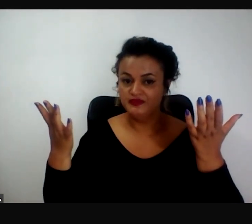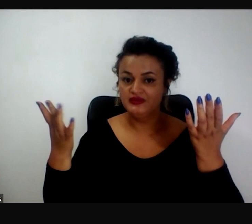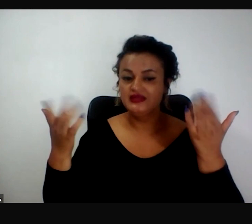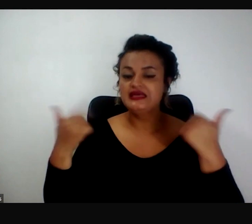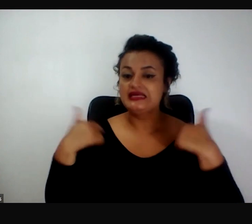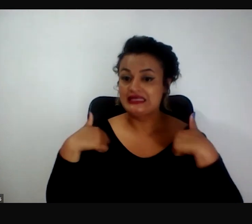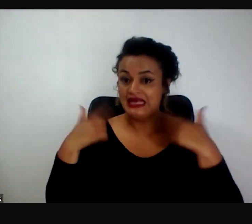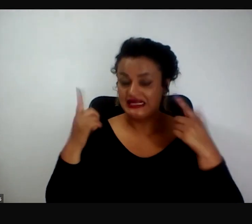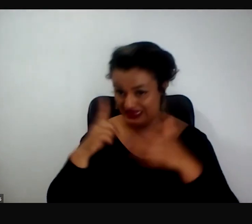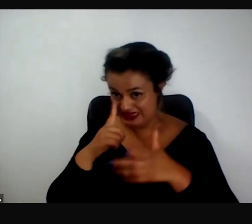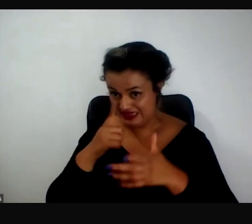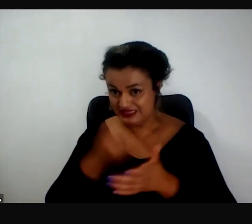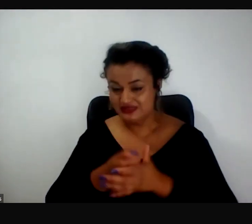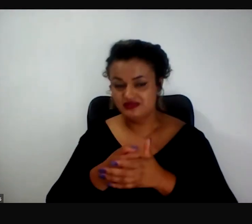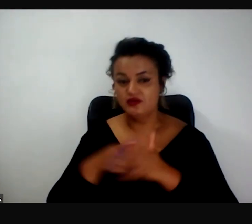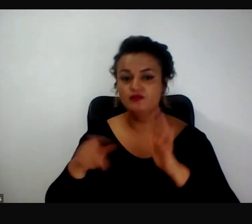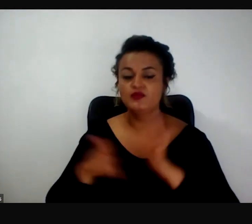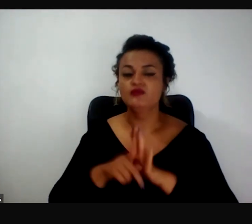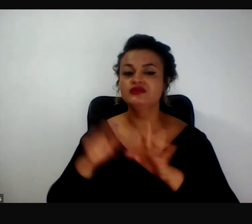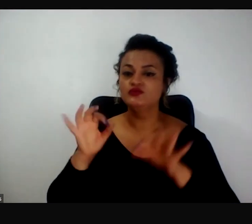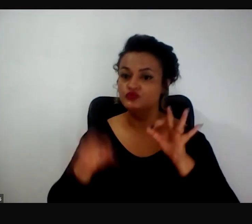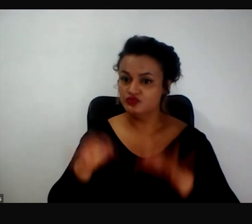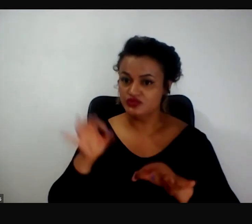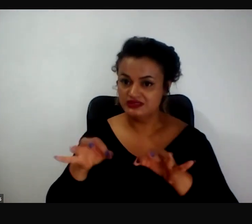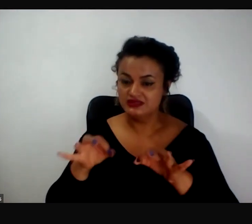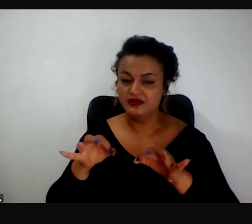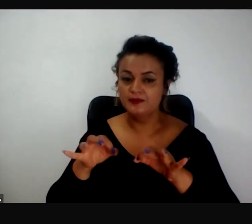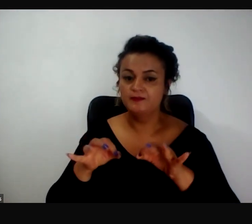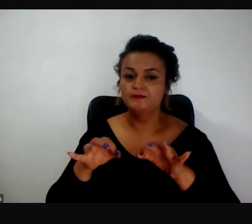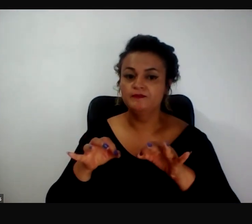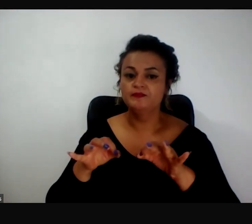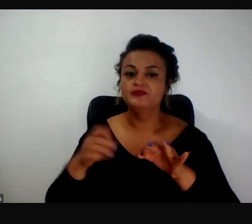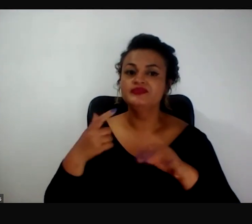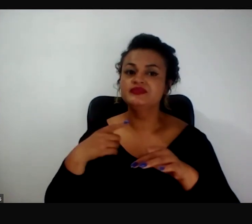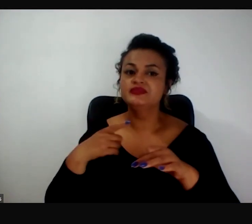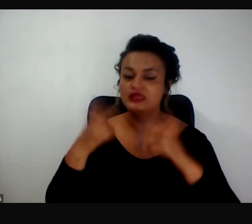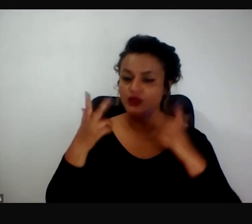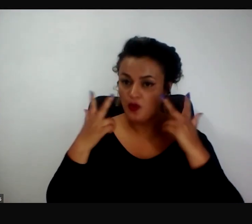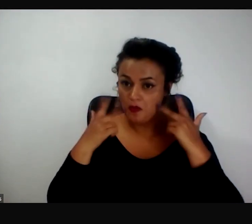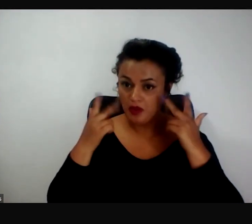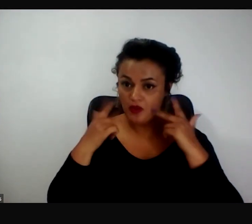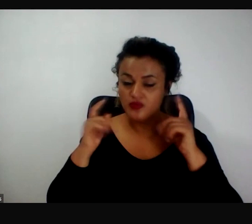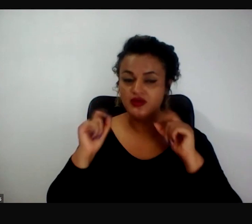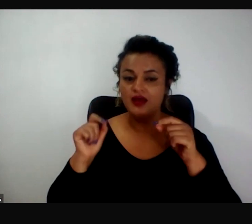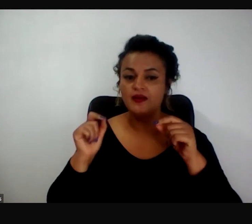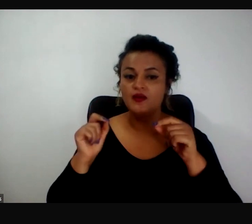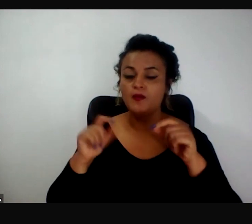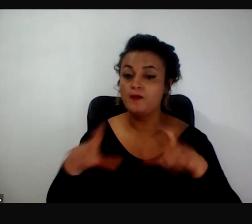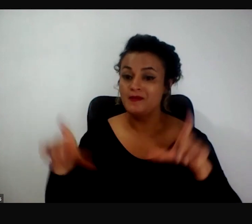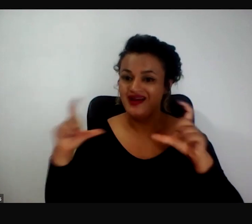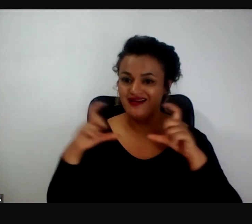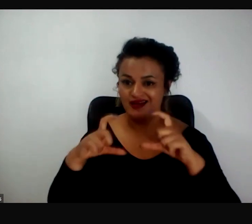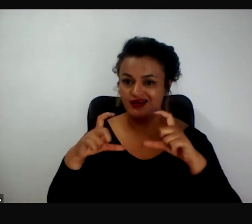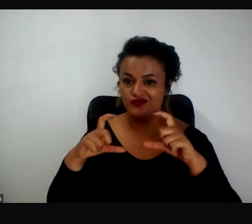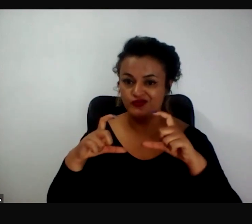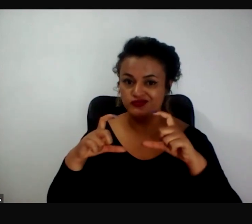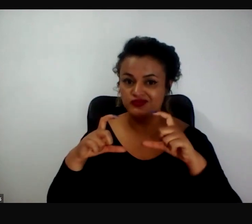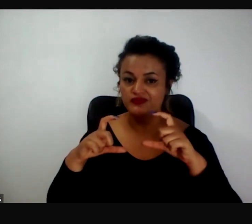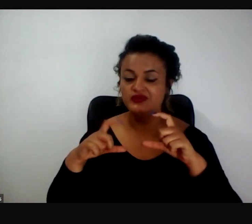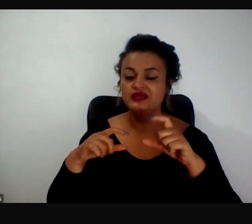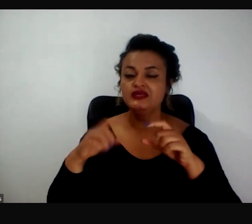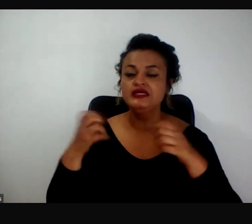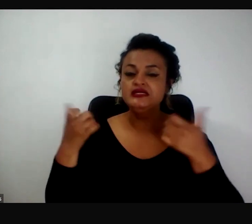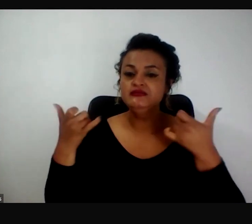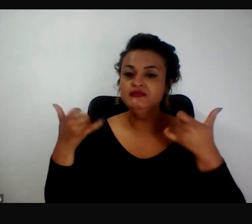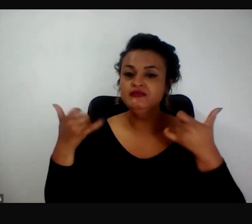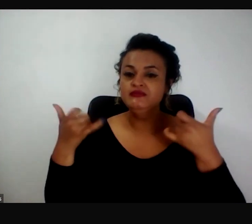sentença do Tribunal de Justiça vai ter normalmente um parágrafo que vai nos dizer